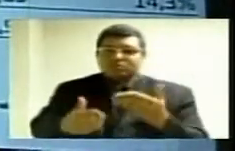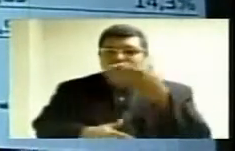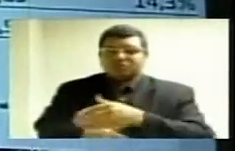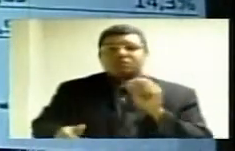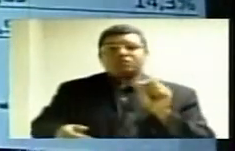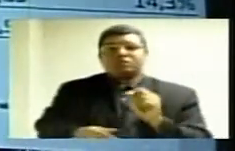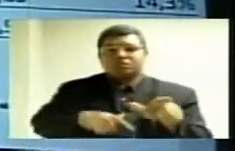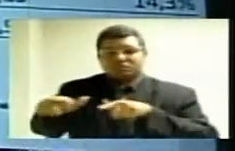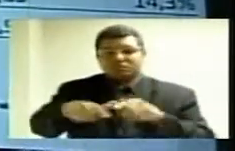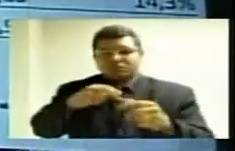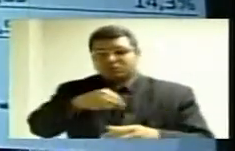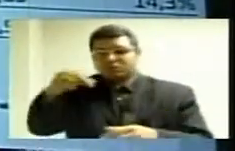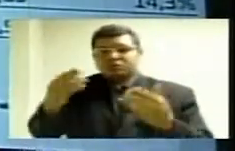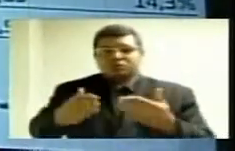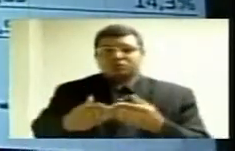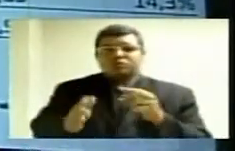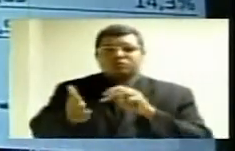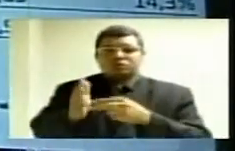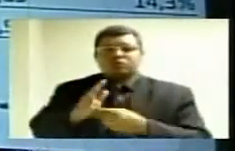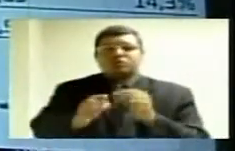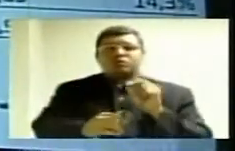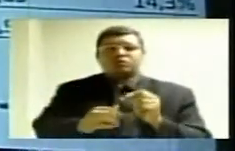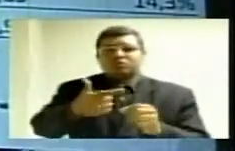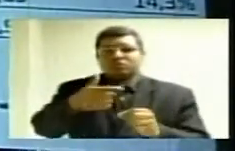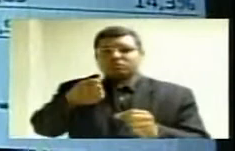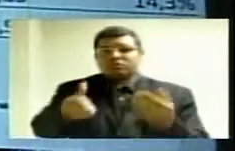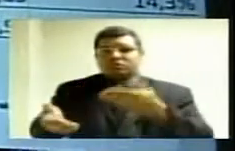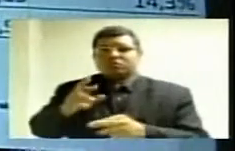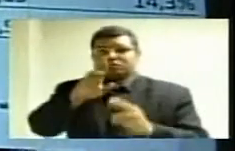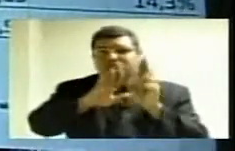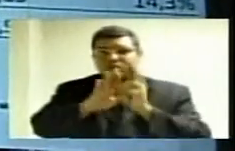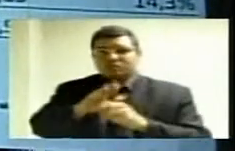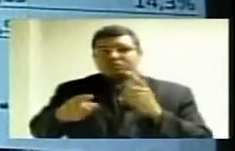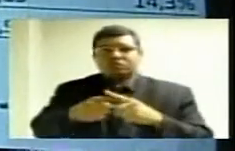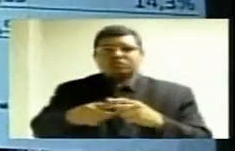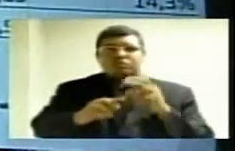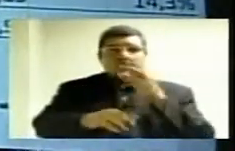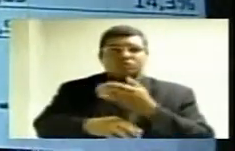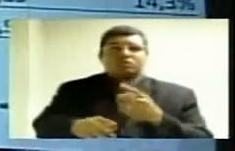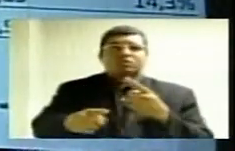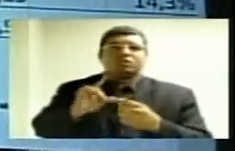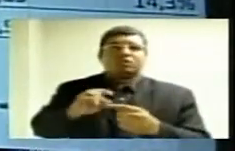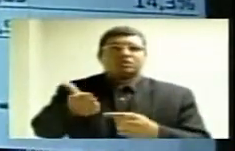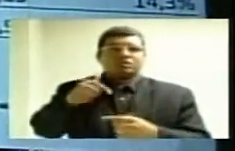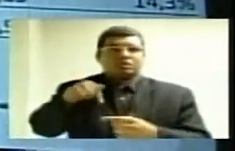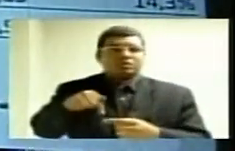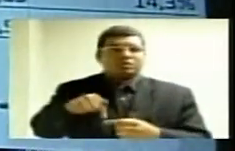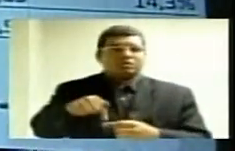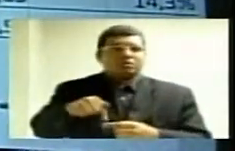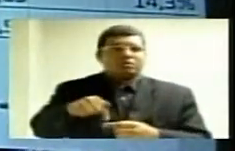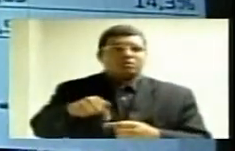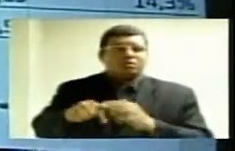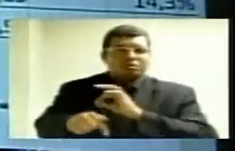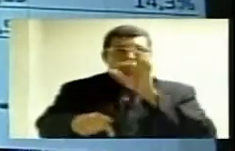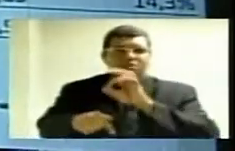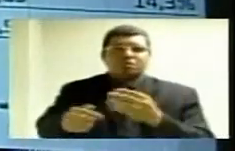renúncia fiscal da região norte significa apenas 26 bilhões de reais, um terço, apenas 17%